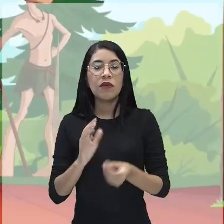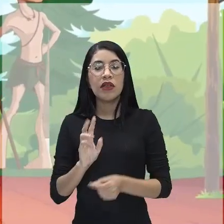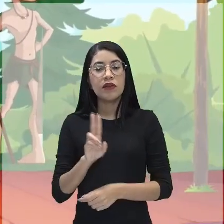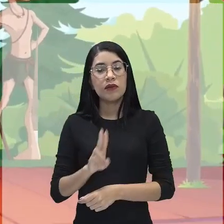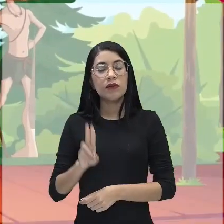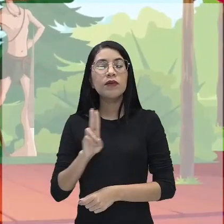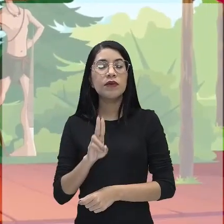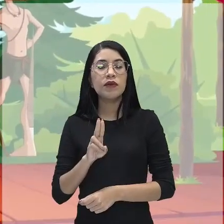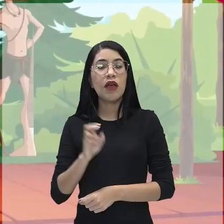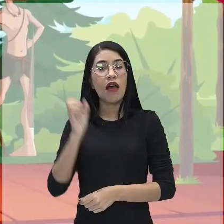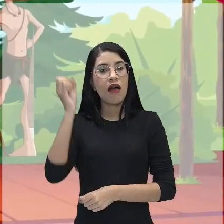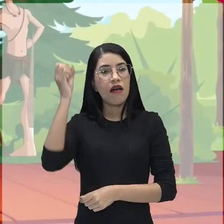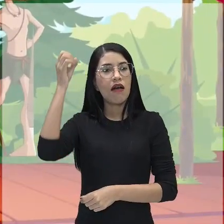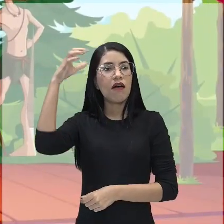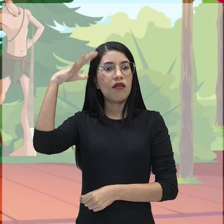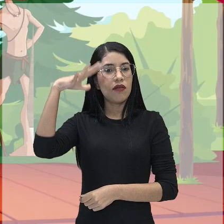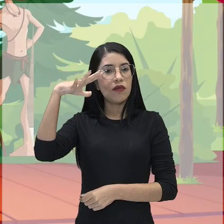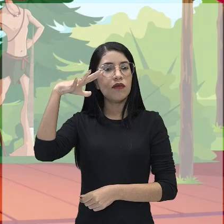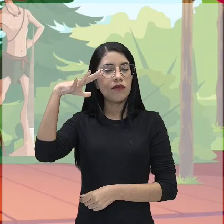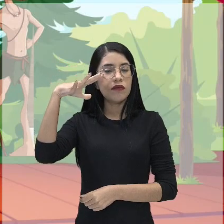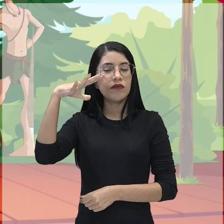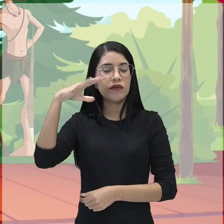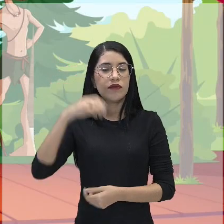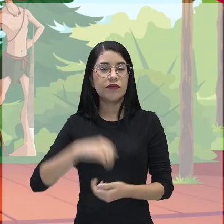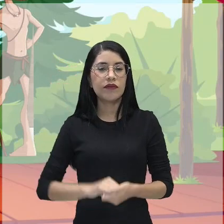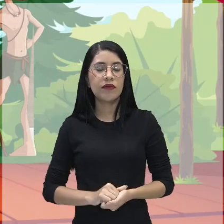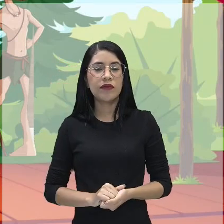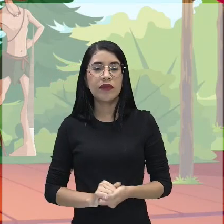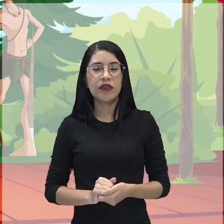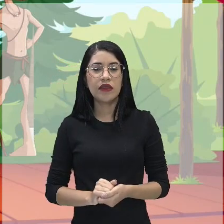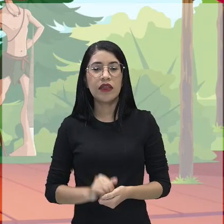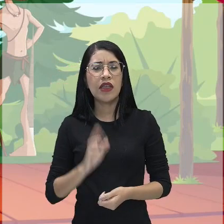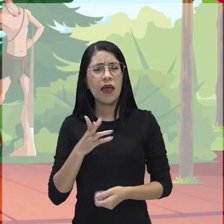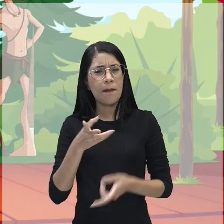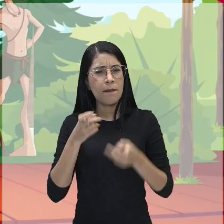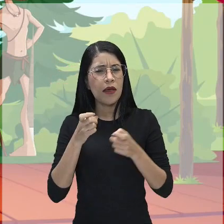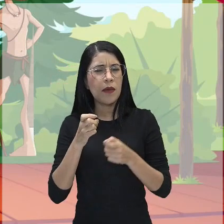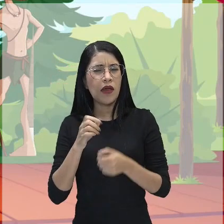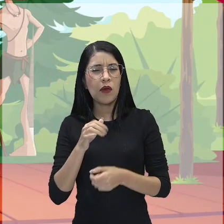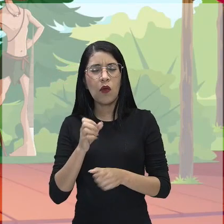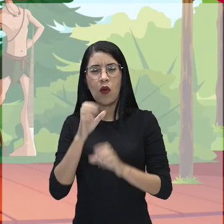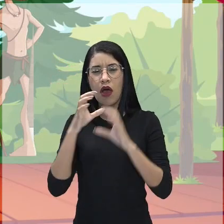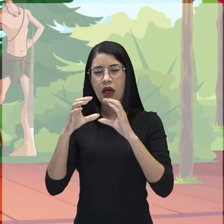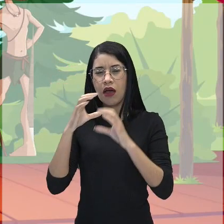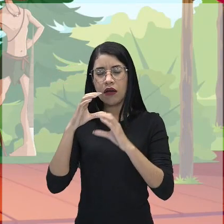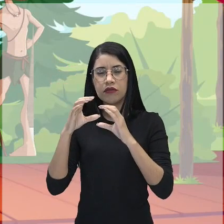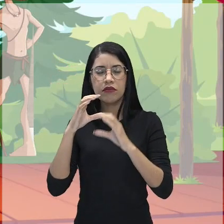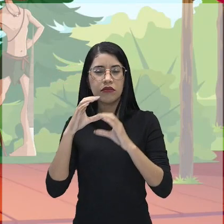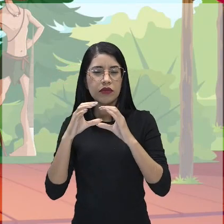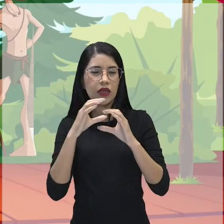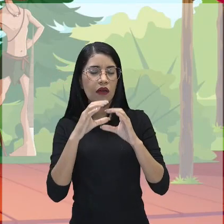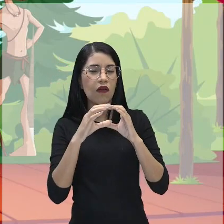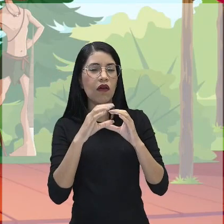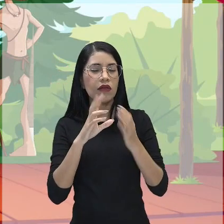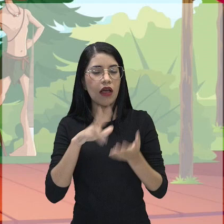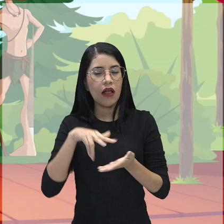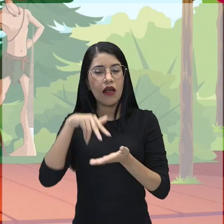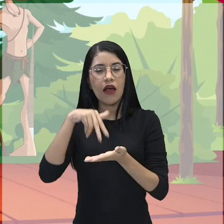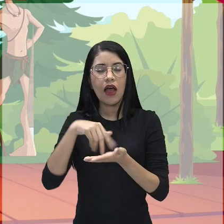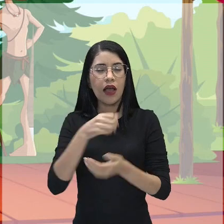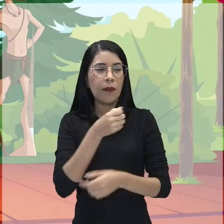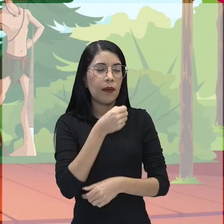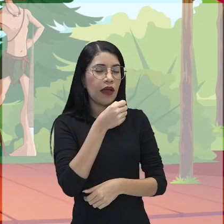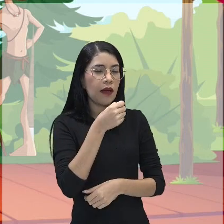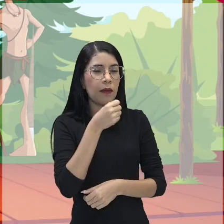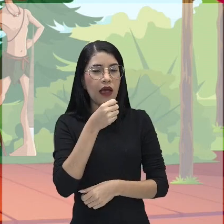quê? A iluminação. Vocês já viram quando um cantor, alguma apresentação, um cantor ele está se apresentando e tem um